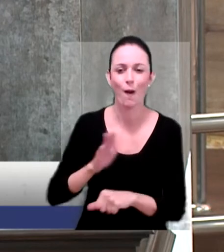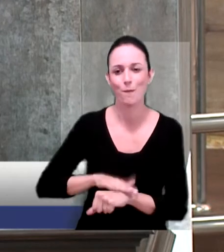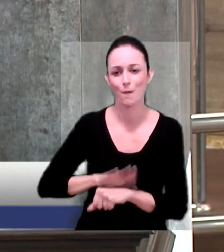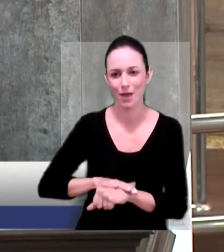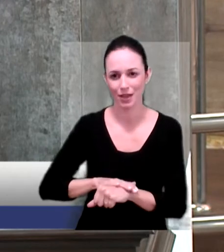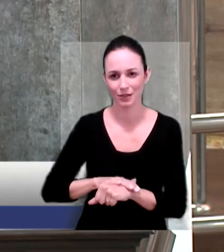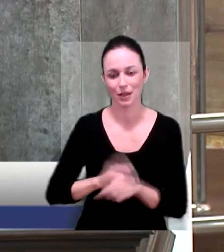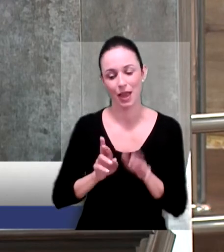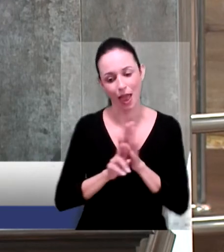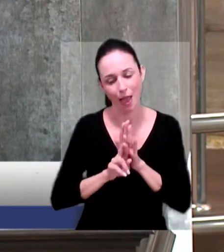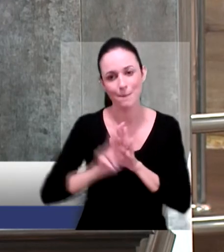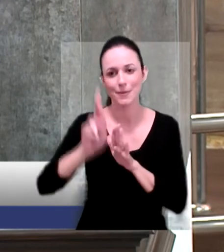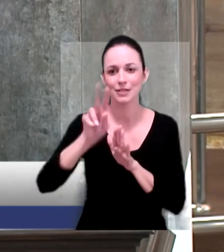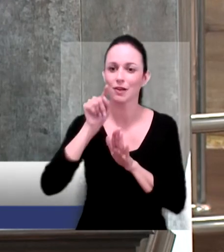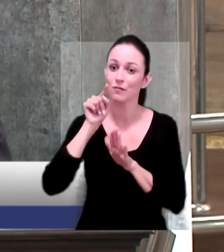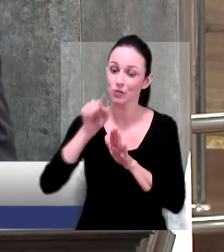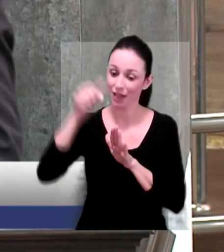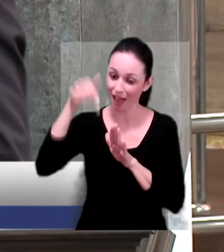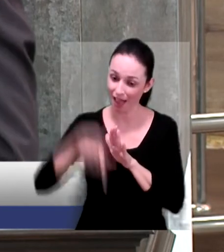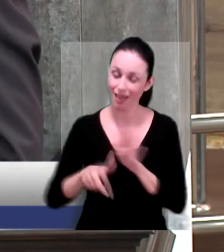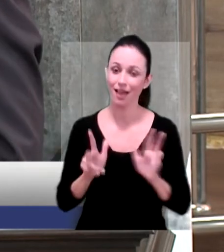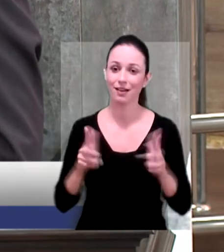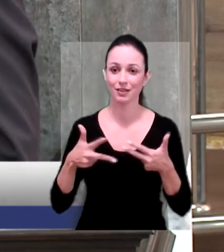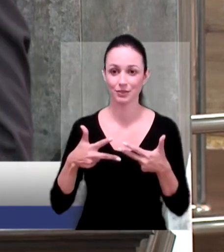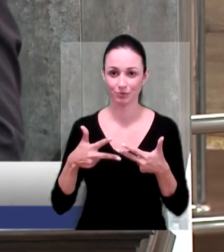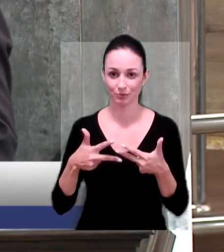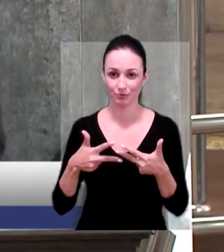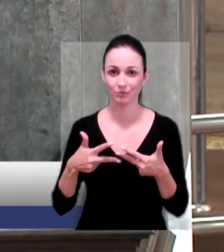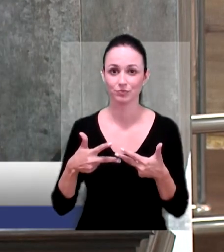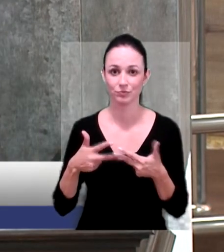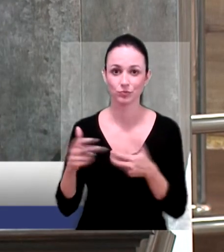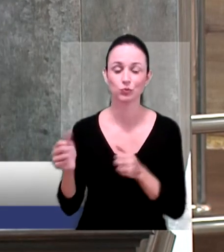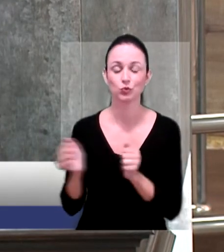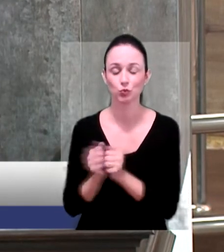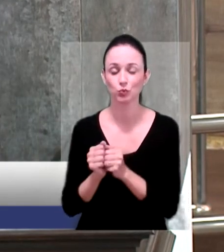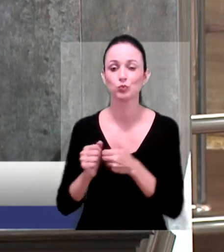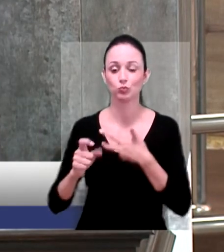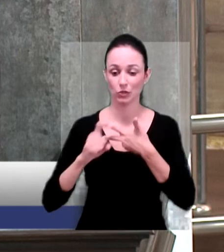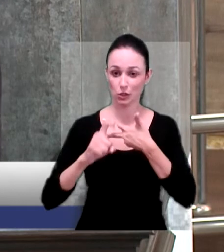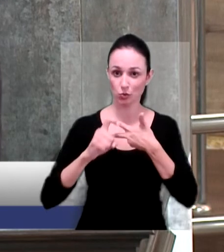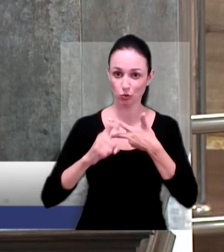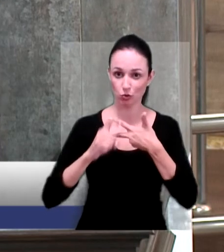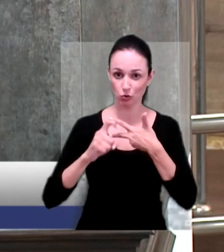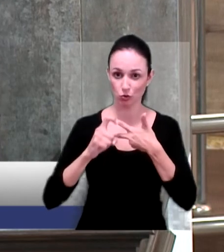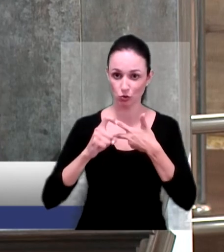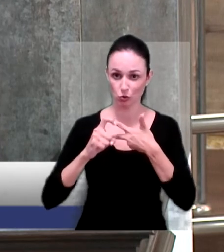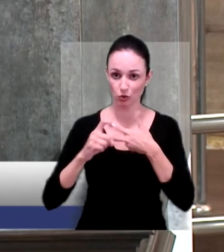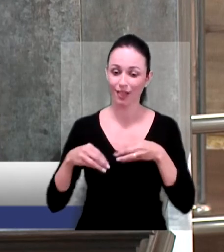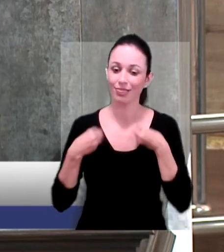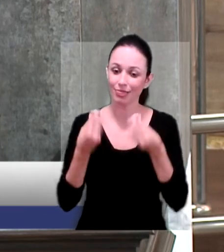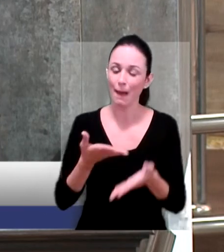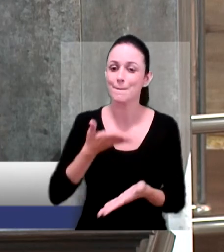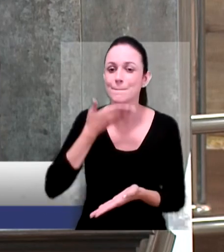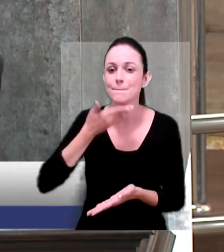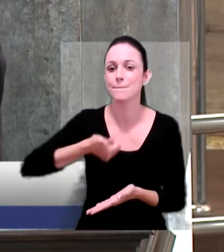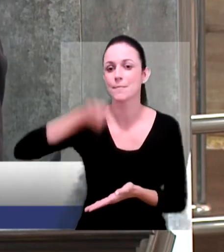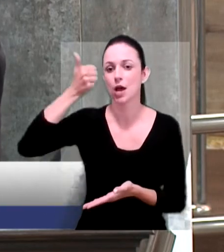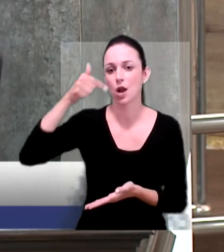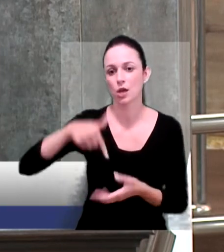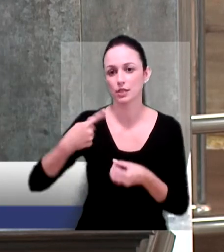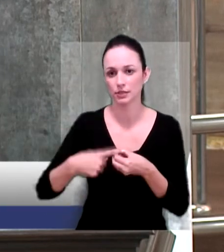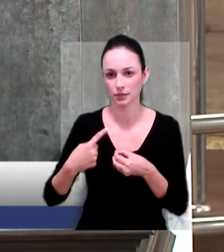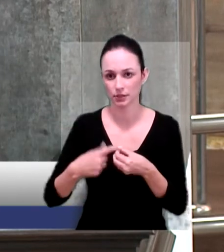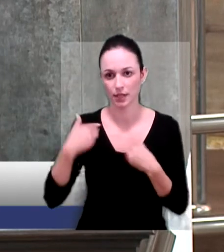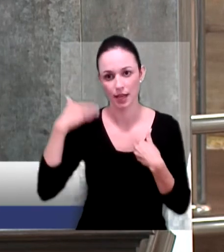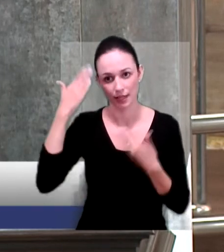aqui na Câmara Municipal e, junto com o Poder Executivo, trazer o melhor para a nossa cidade. Então, quero agradecer a Deus, a Mãe